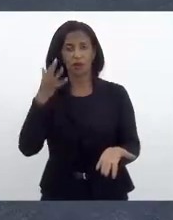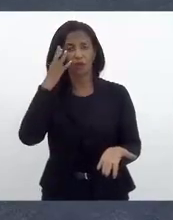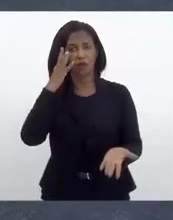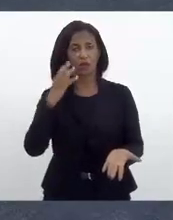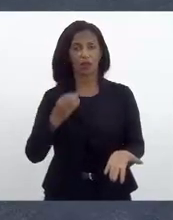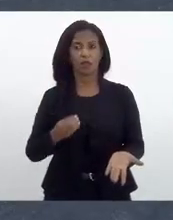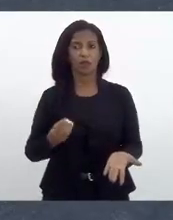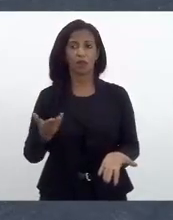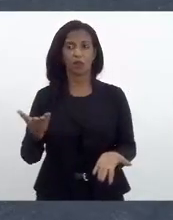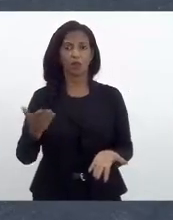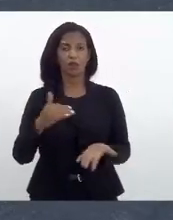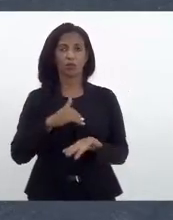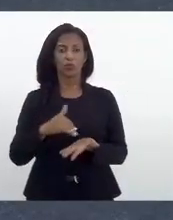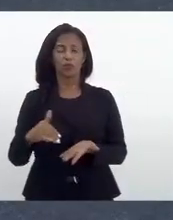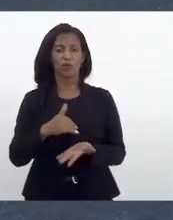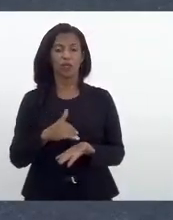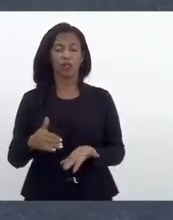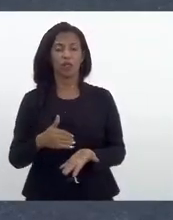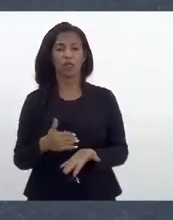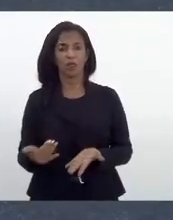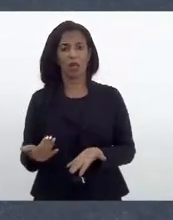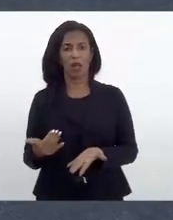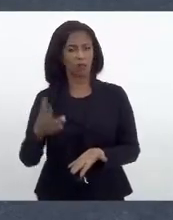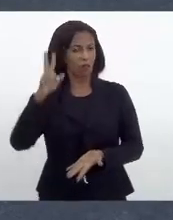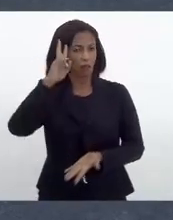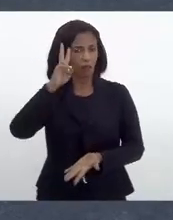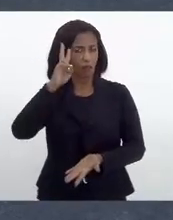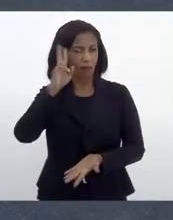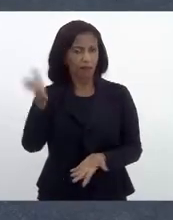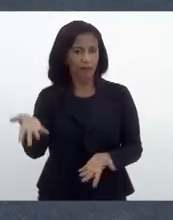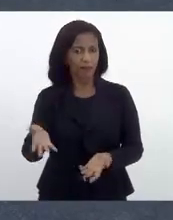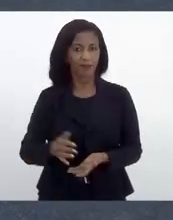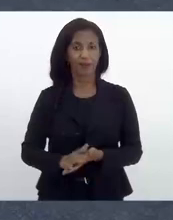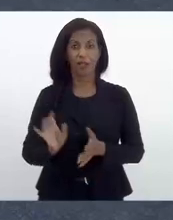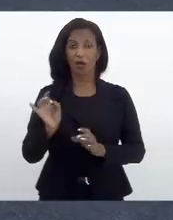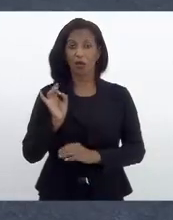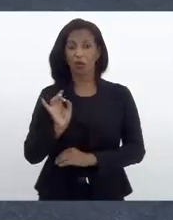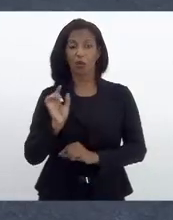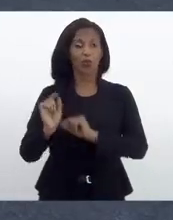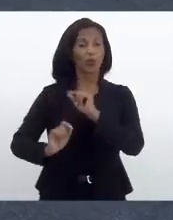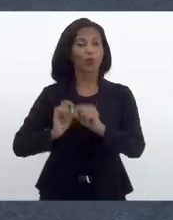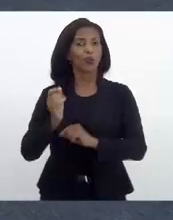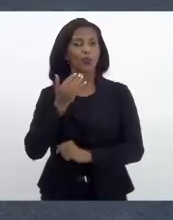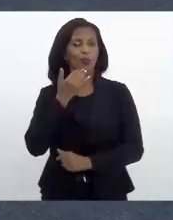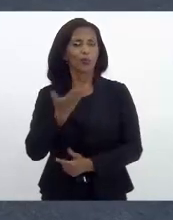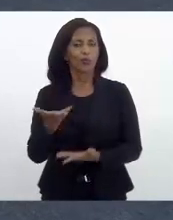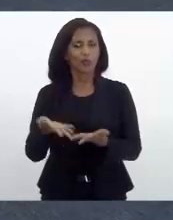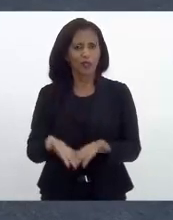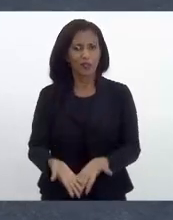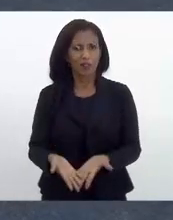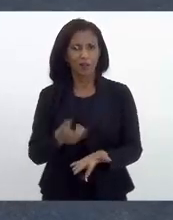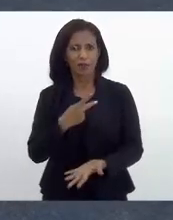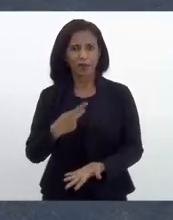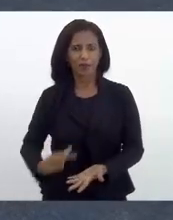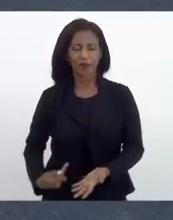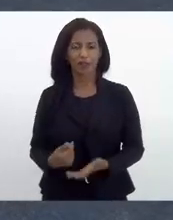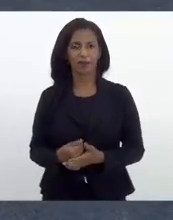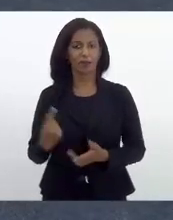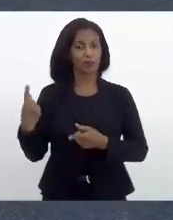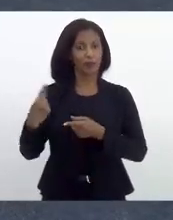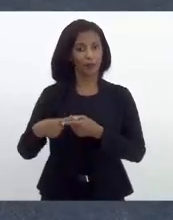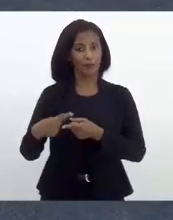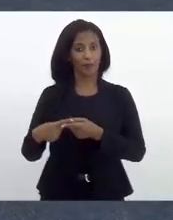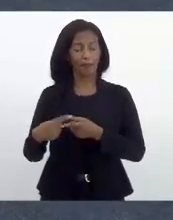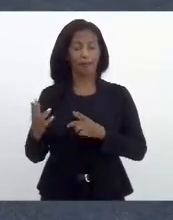secretário se recorda só que o que eu estou pedindo aqui presidente é porque